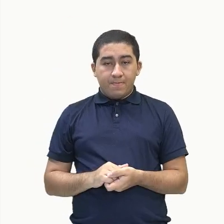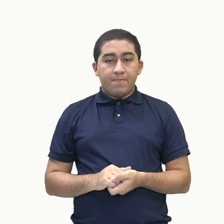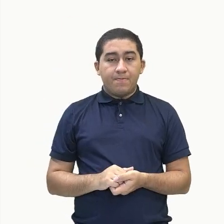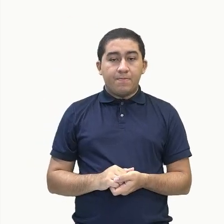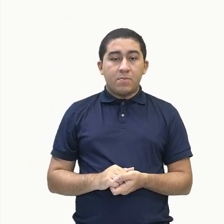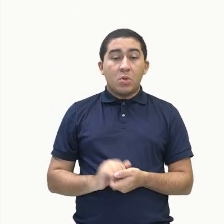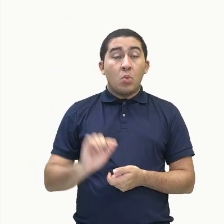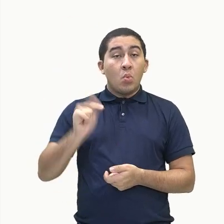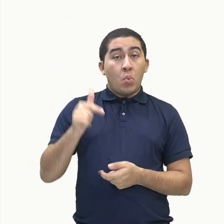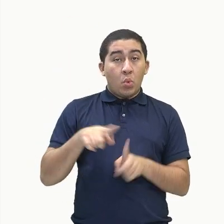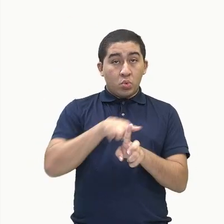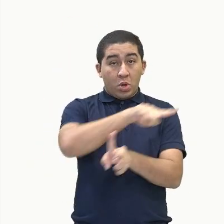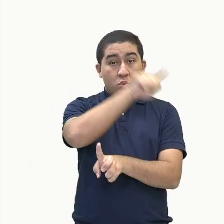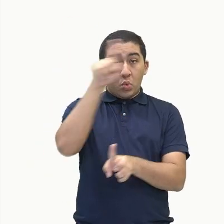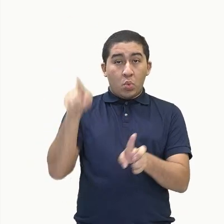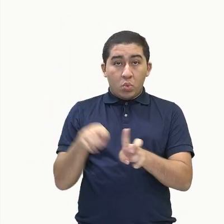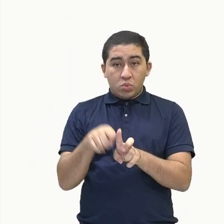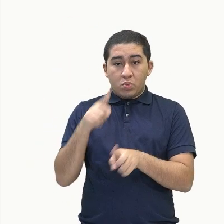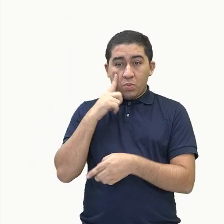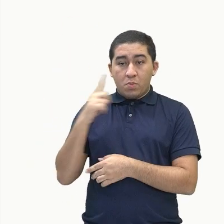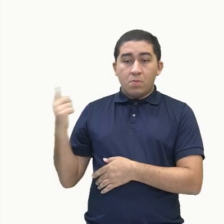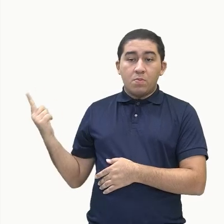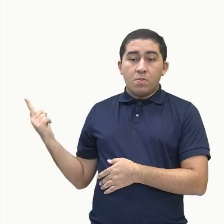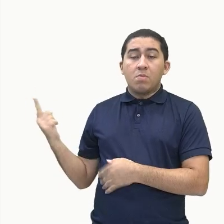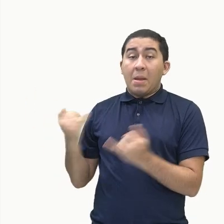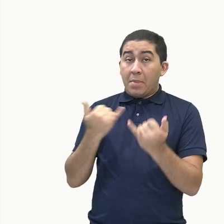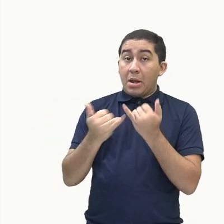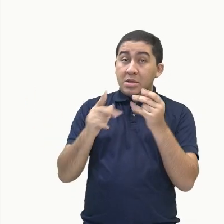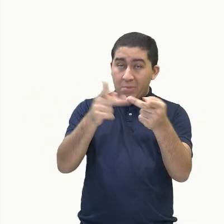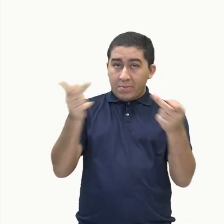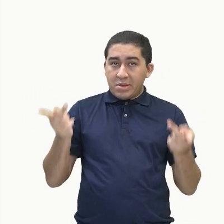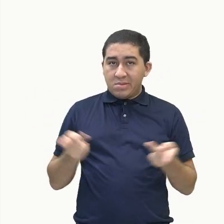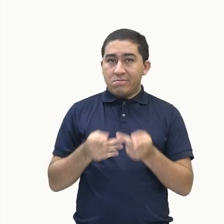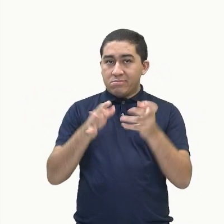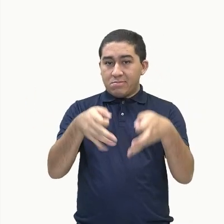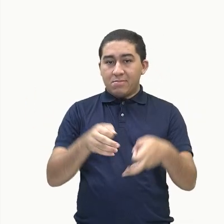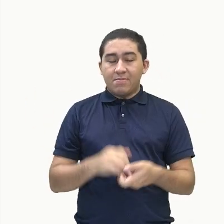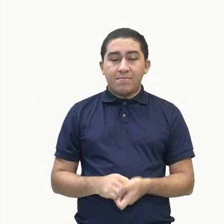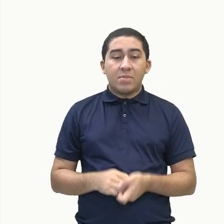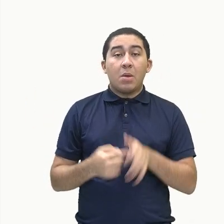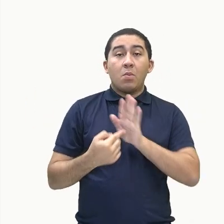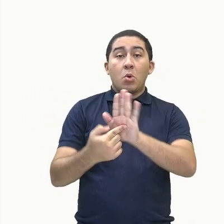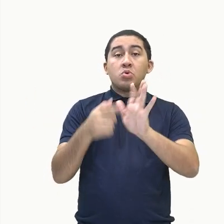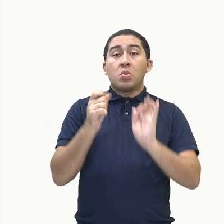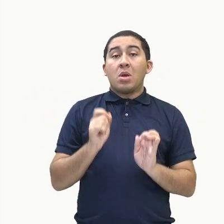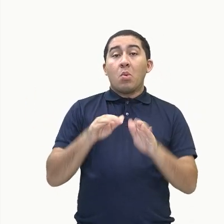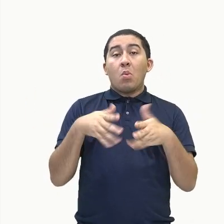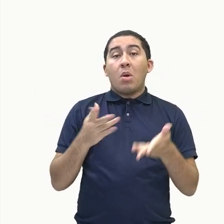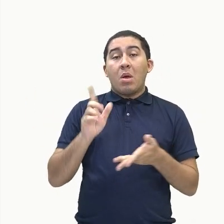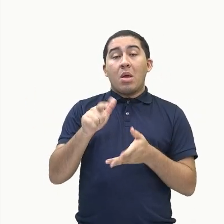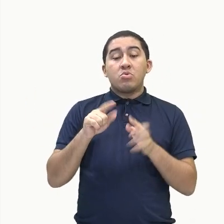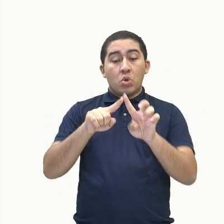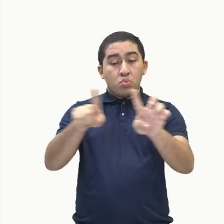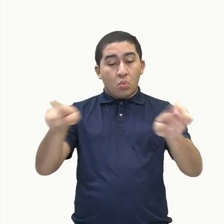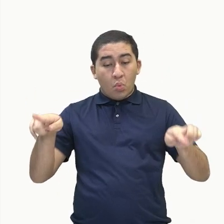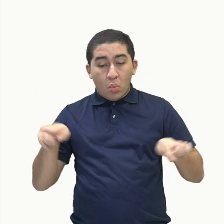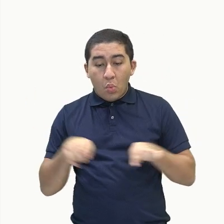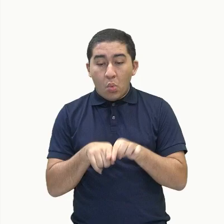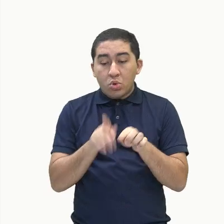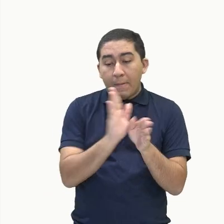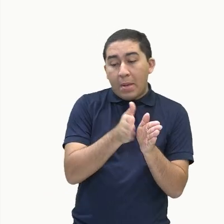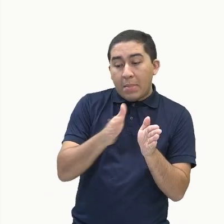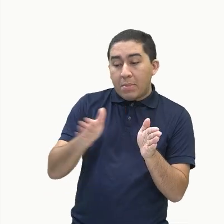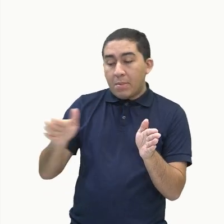de pizza tem essa forma, porque se parece realmente com a pizza, procura mostrar as partes de um todo,